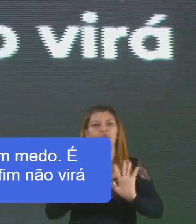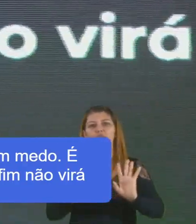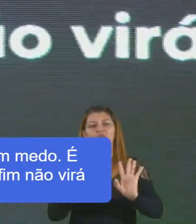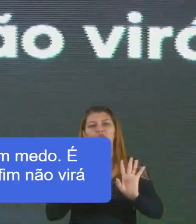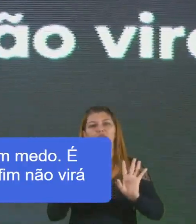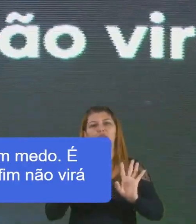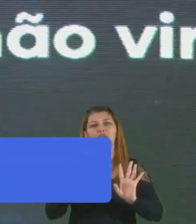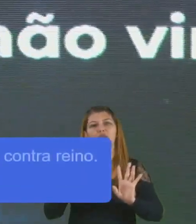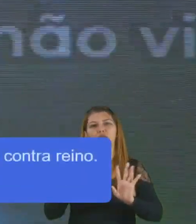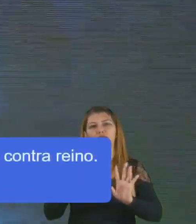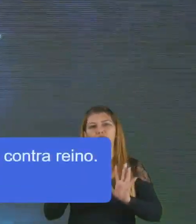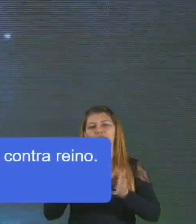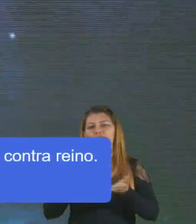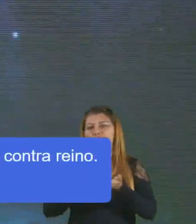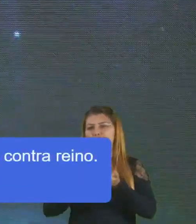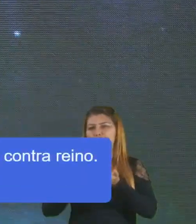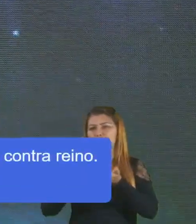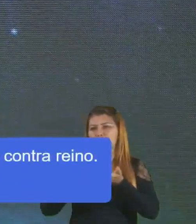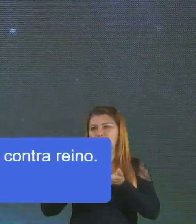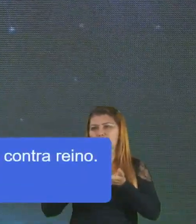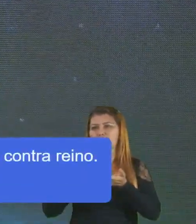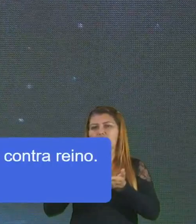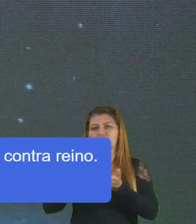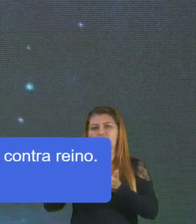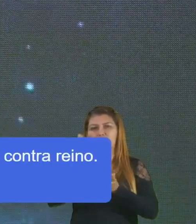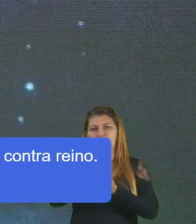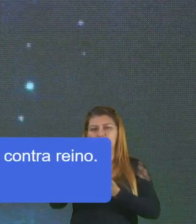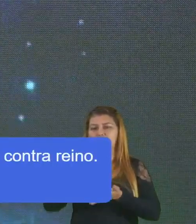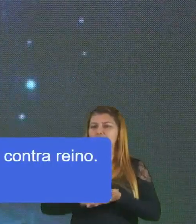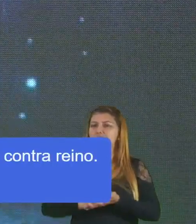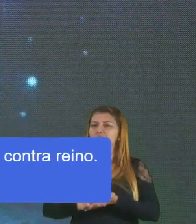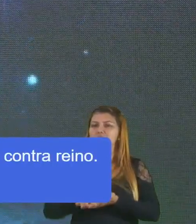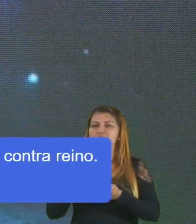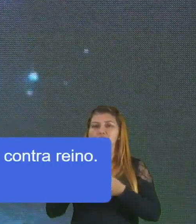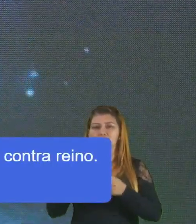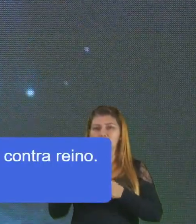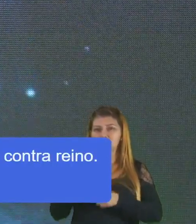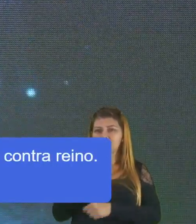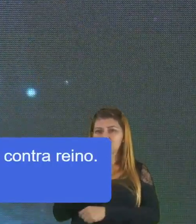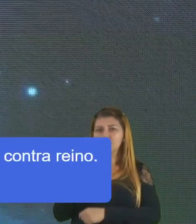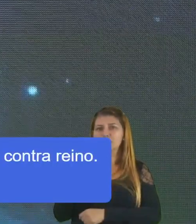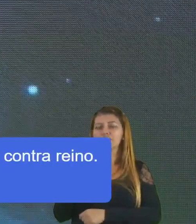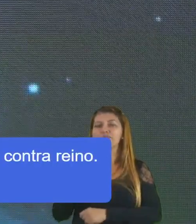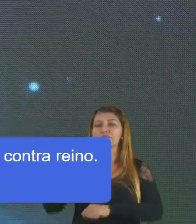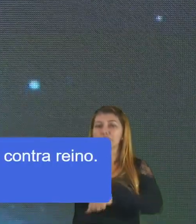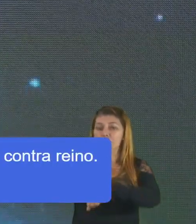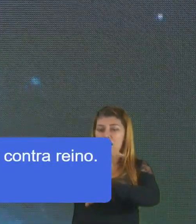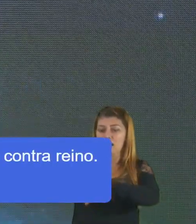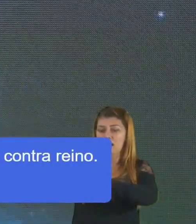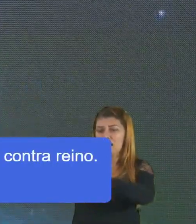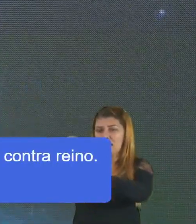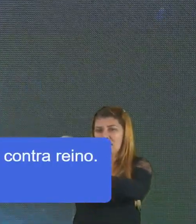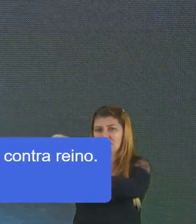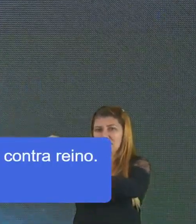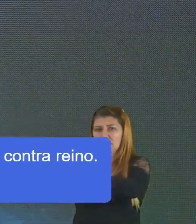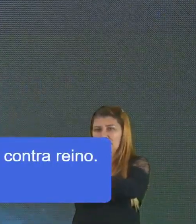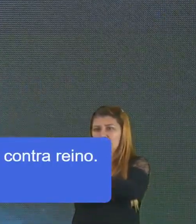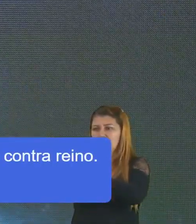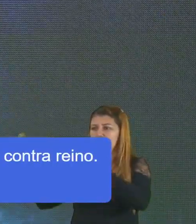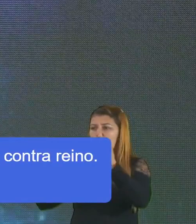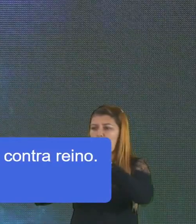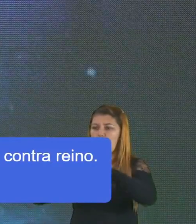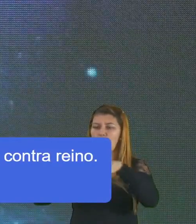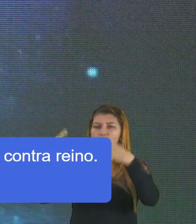imediatamente. O próximo versículo, até o 11. Então lhes disse: nação se levantará